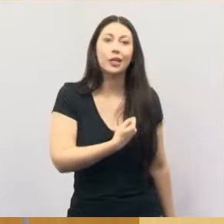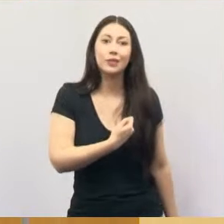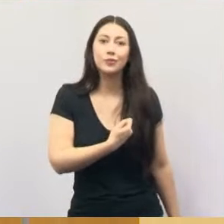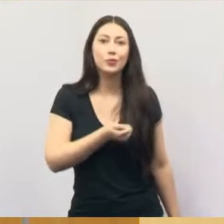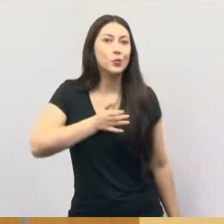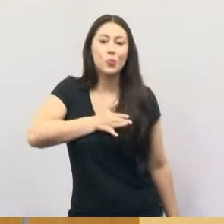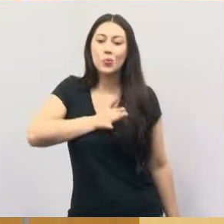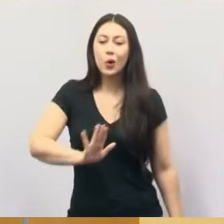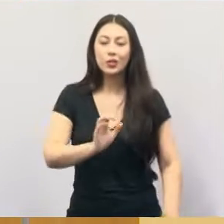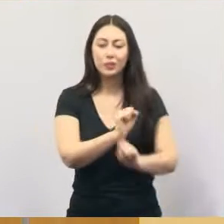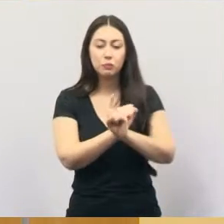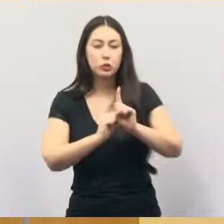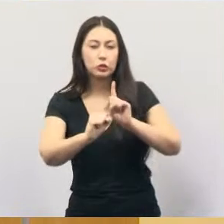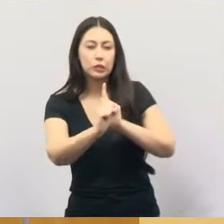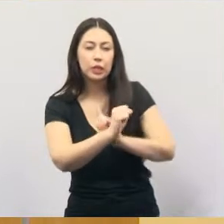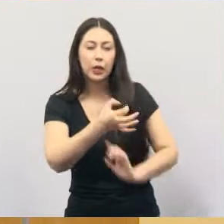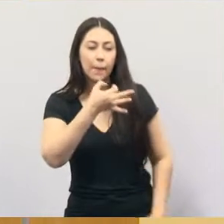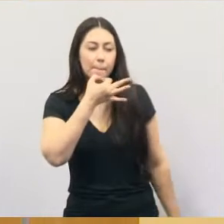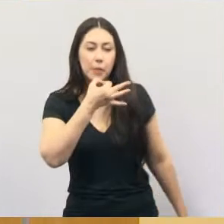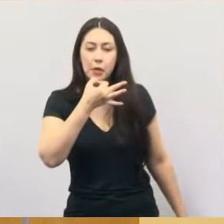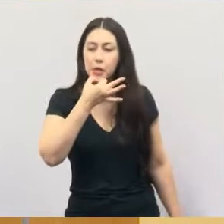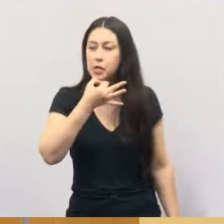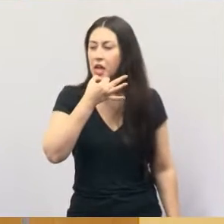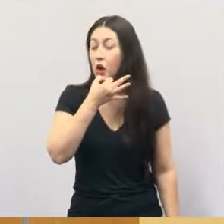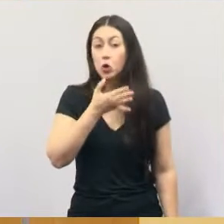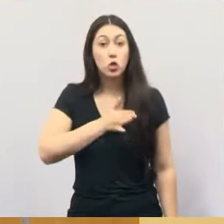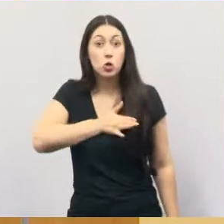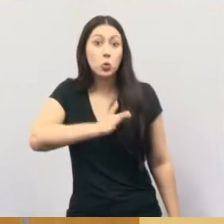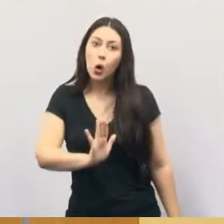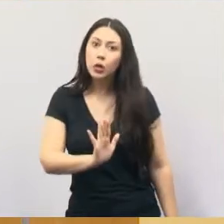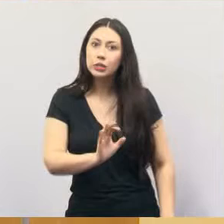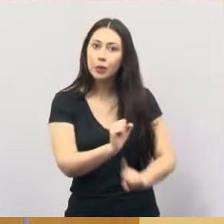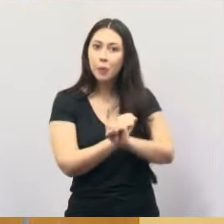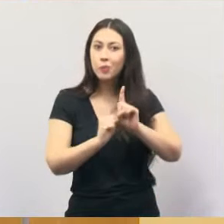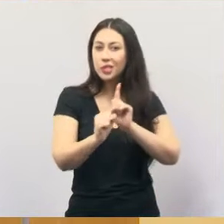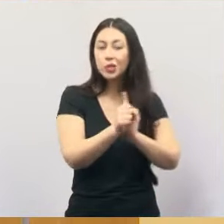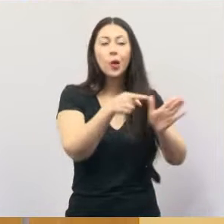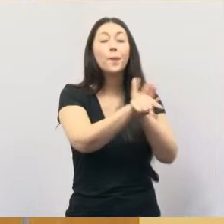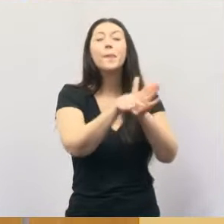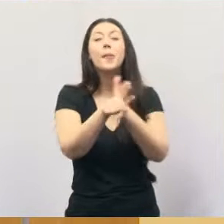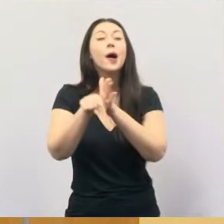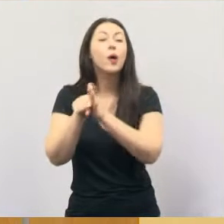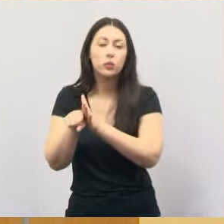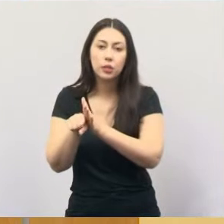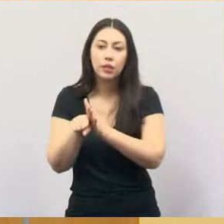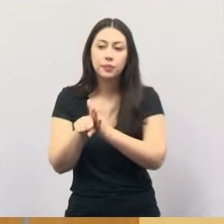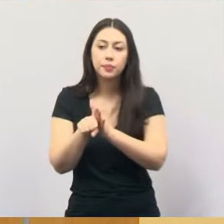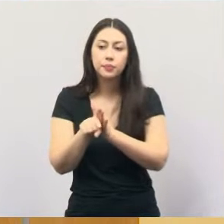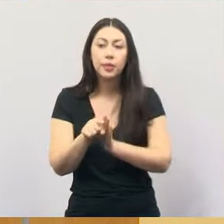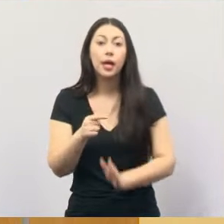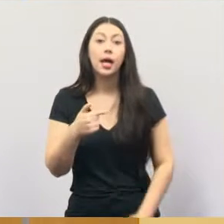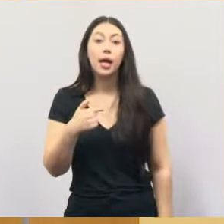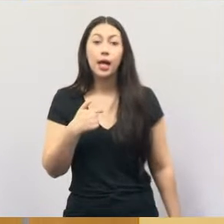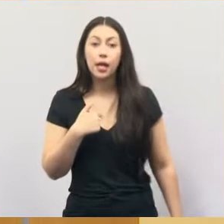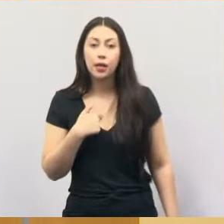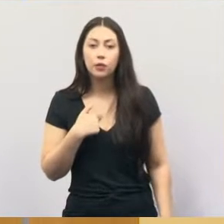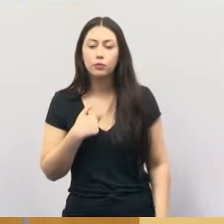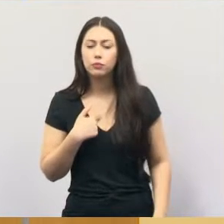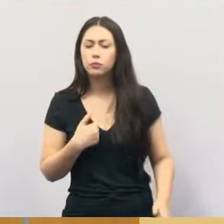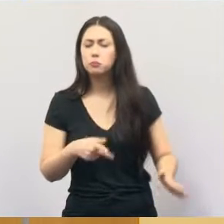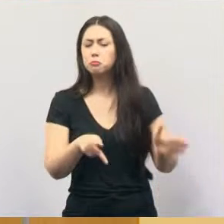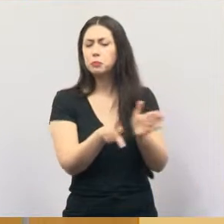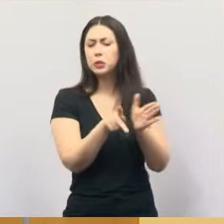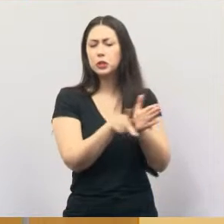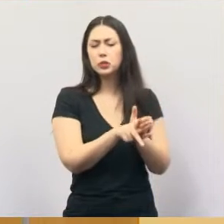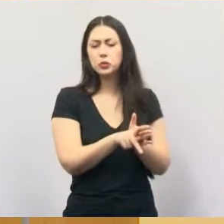uma sociedade mais crítica, odeiam uma sociedade mais questionadora. Eu me filio a outra corrente, né? Eu me